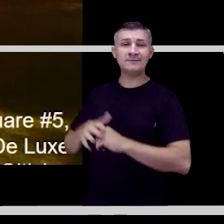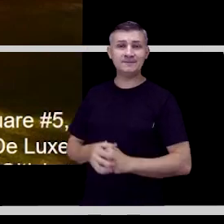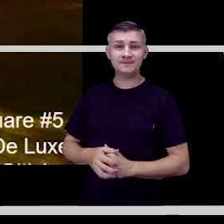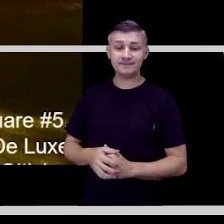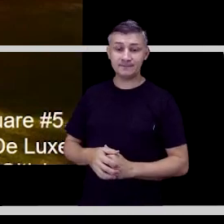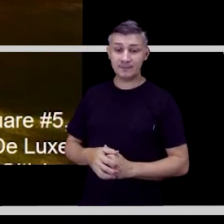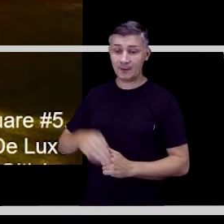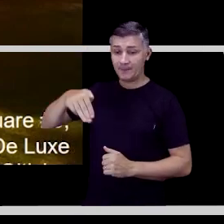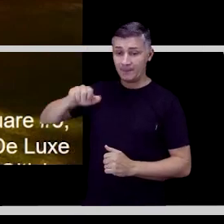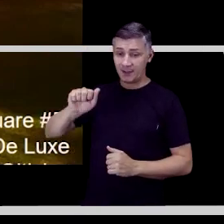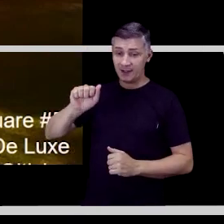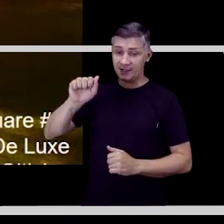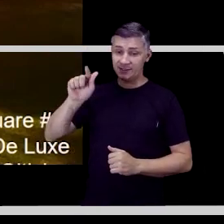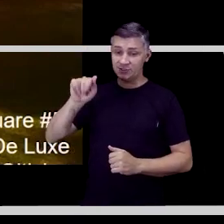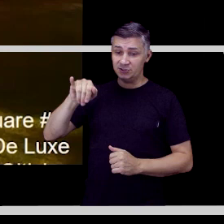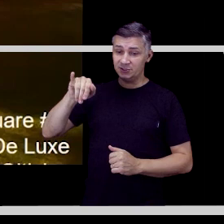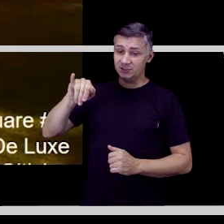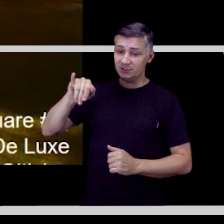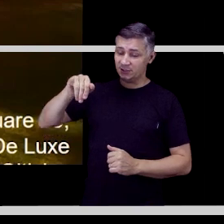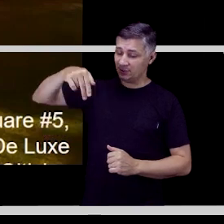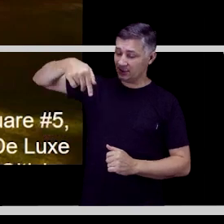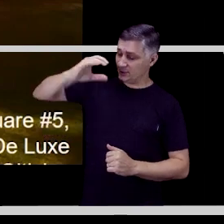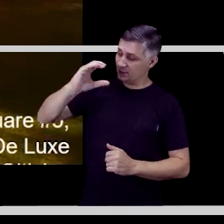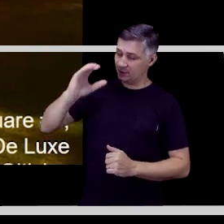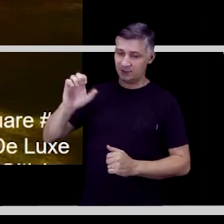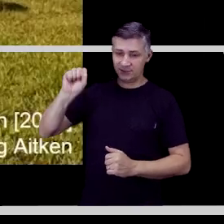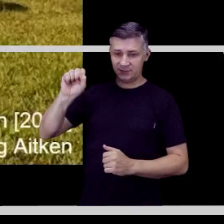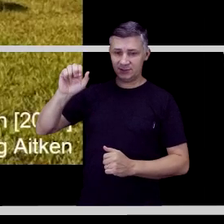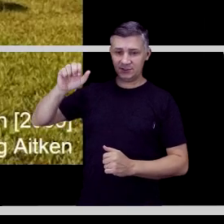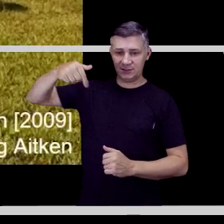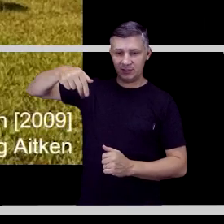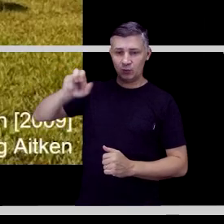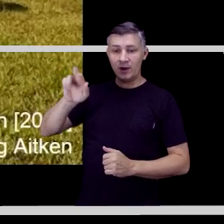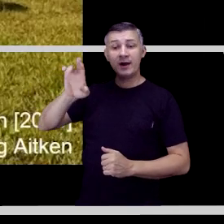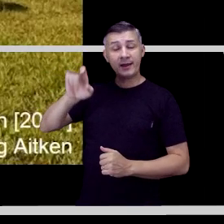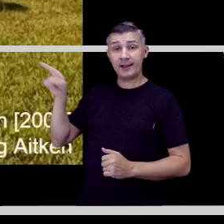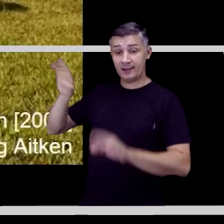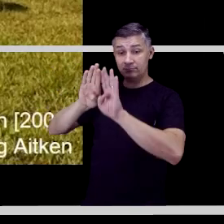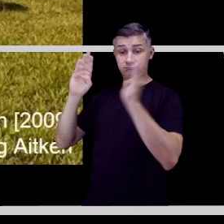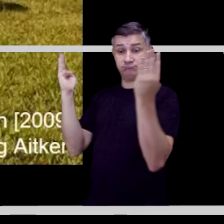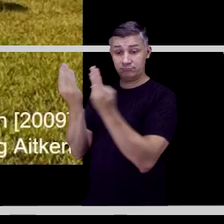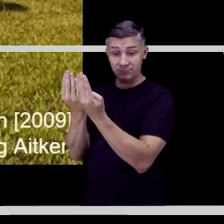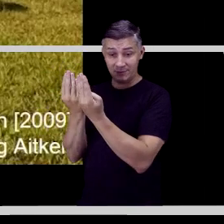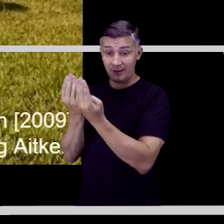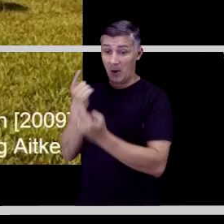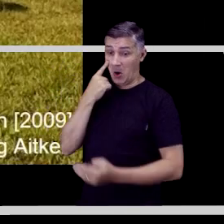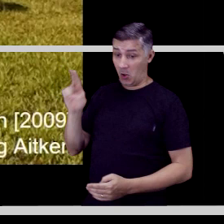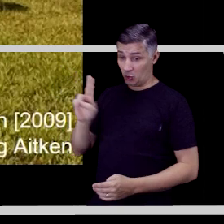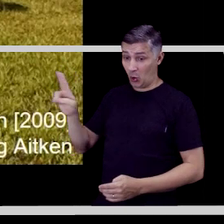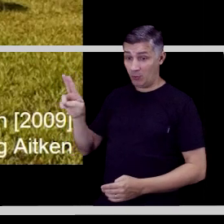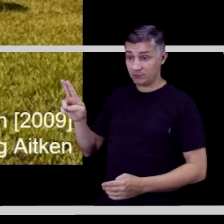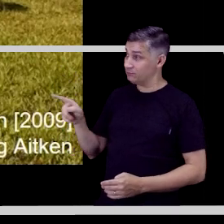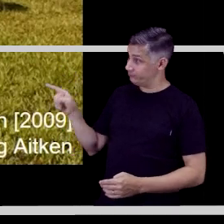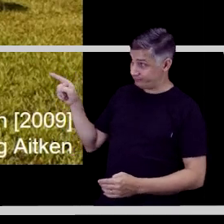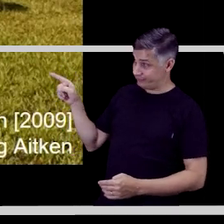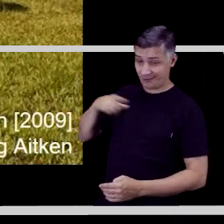o Magic Square, do Elliot Sica, e esse, por exemplo, é o Sonic Pavilion, da Doug Aitken,